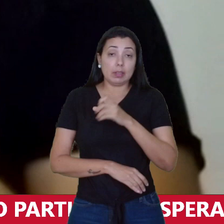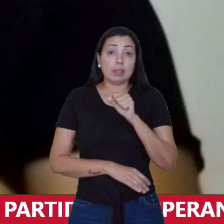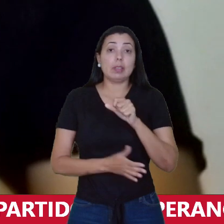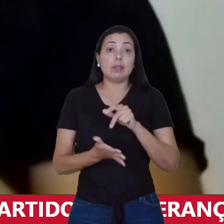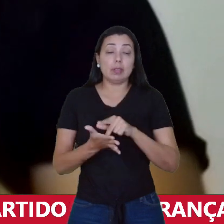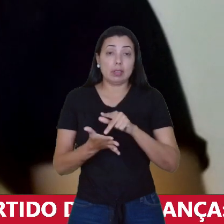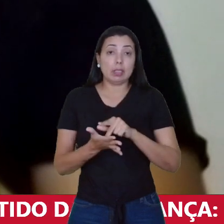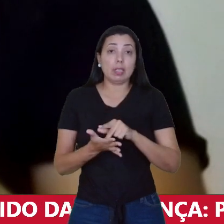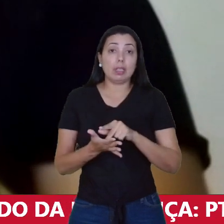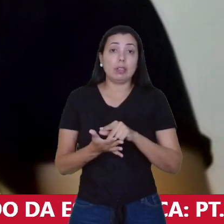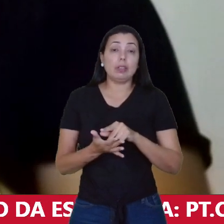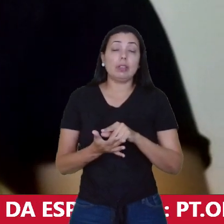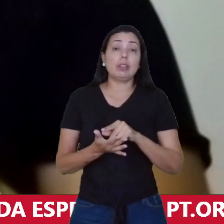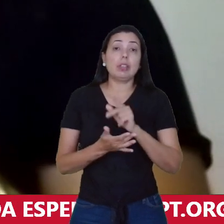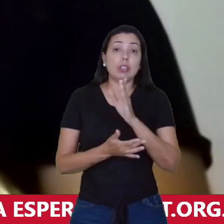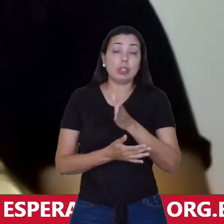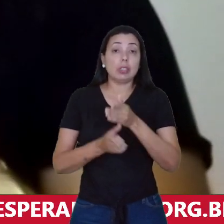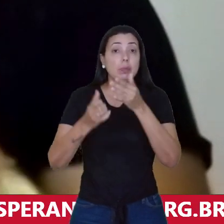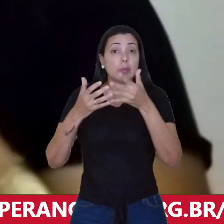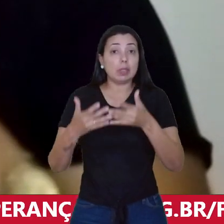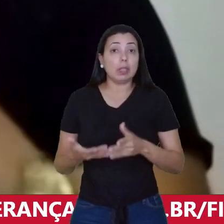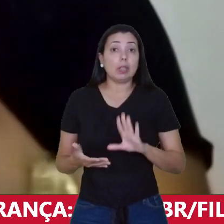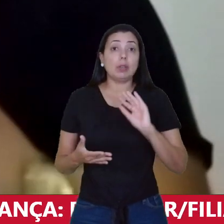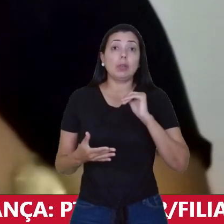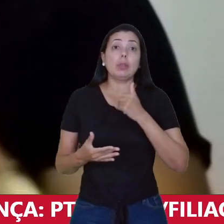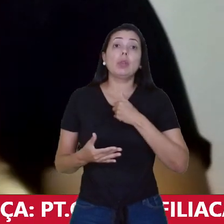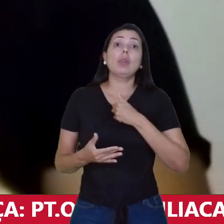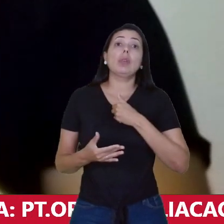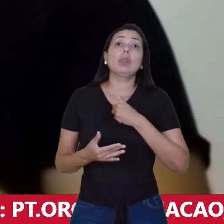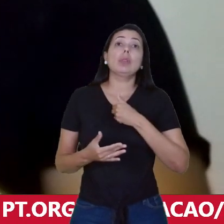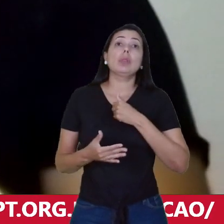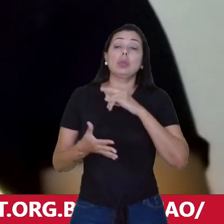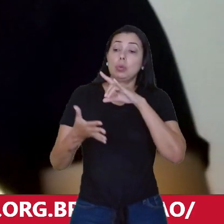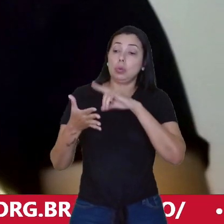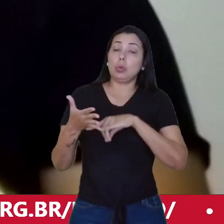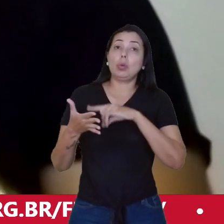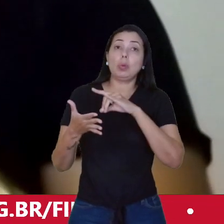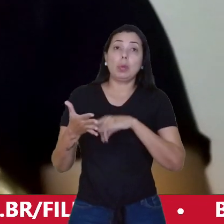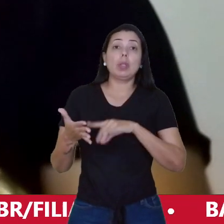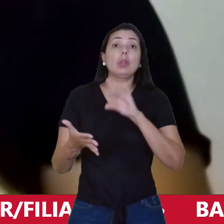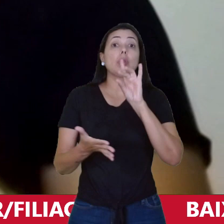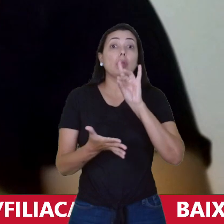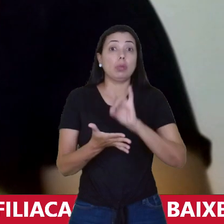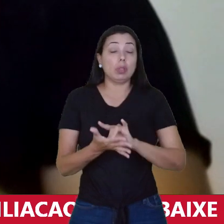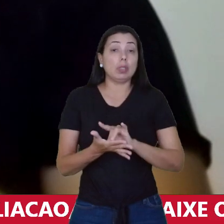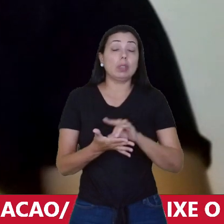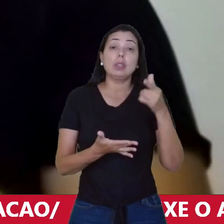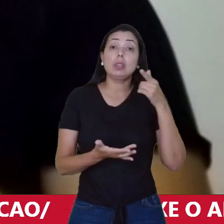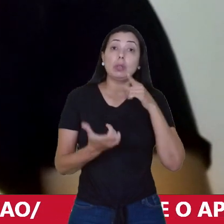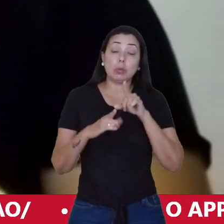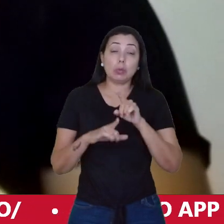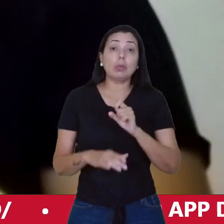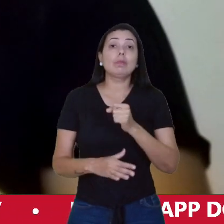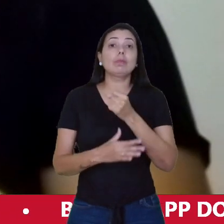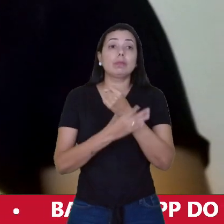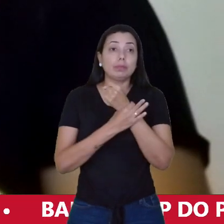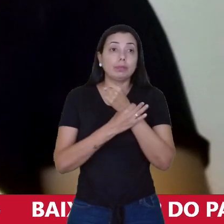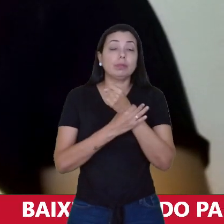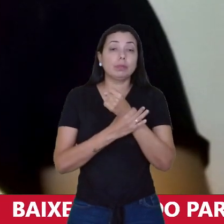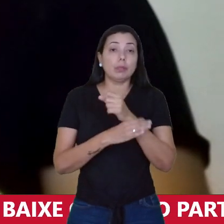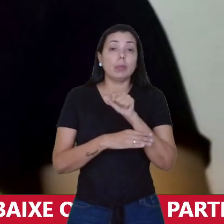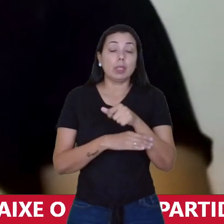realmente como preconiza os nossos documentos oficiais, que nos garante isso, né?